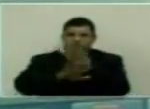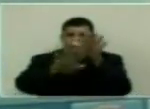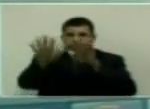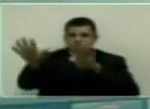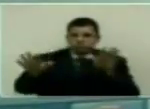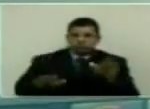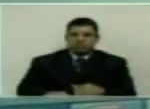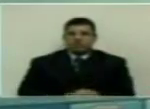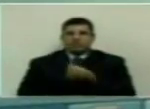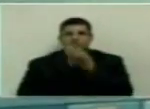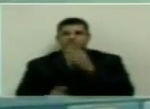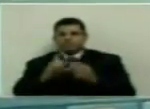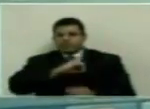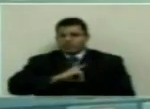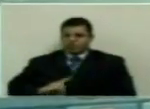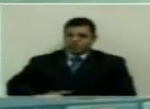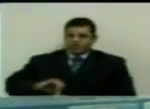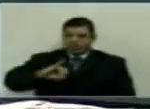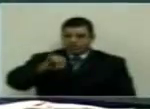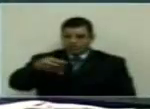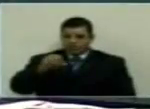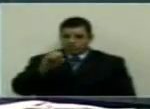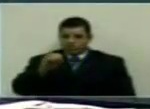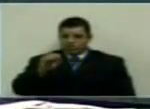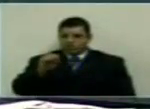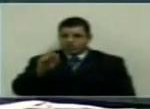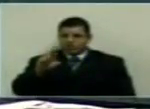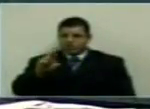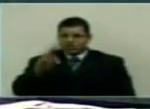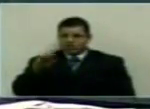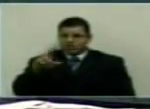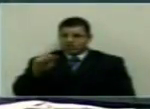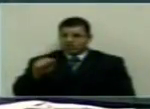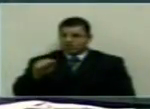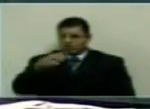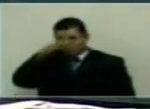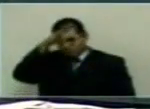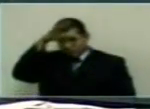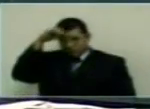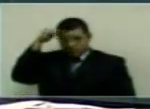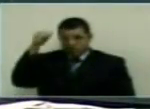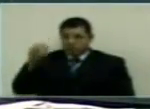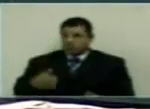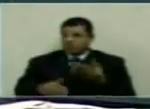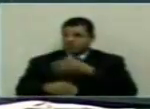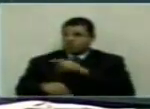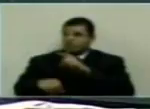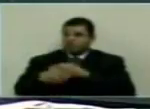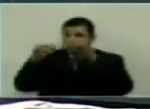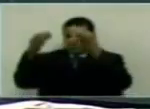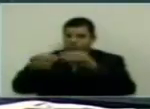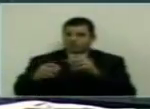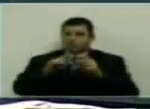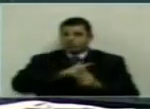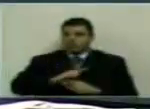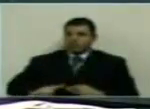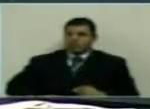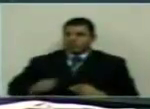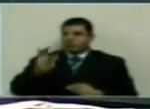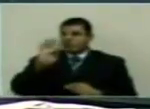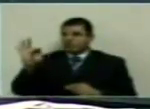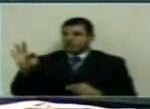Distribuição. Deputado Zé Ricardo, a Amazonas Energia Eletrobras, por ordem do governo